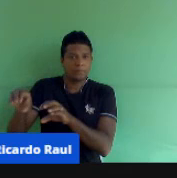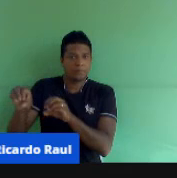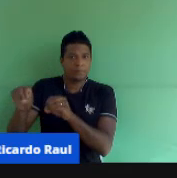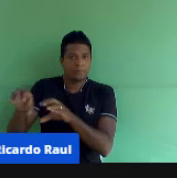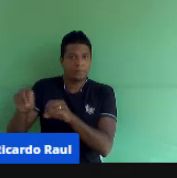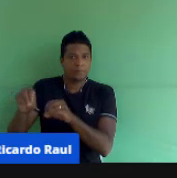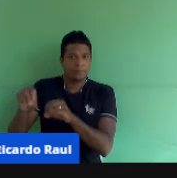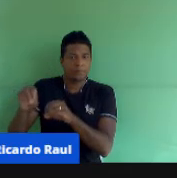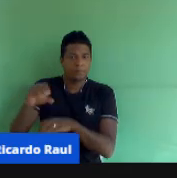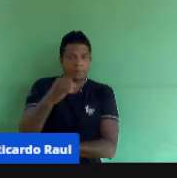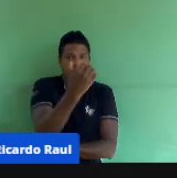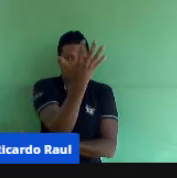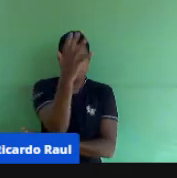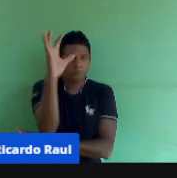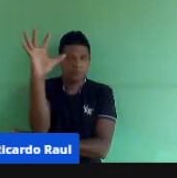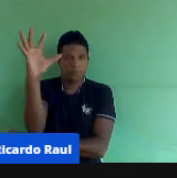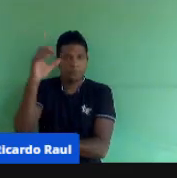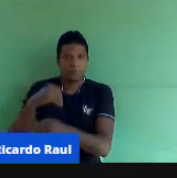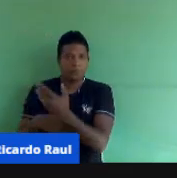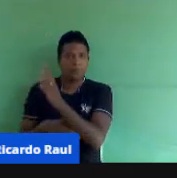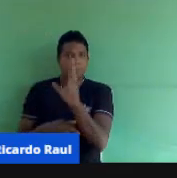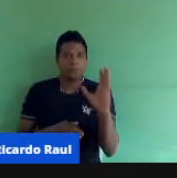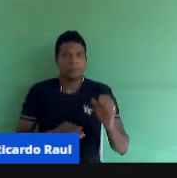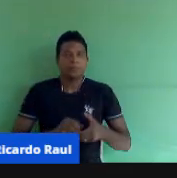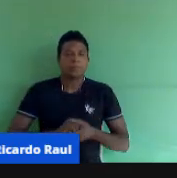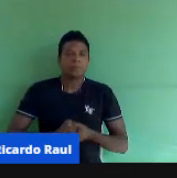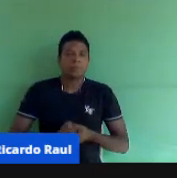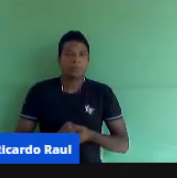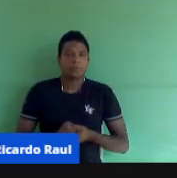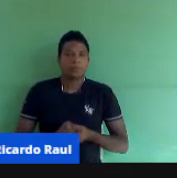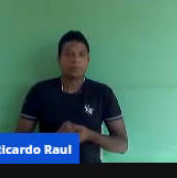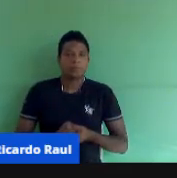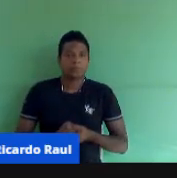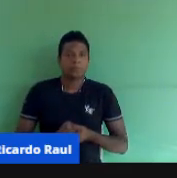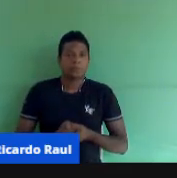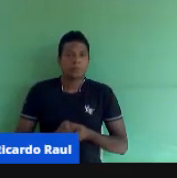ambiental proposta em todos esses encontros, ela jogou